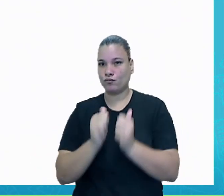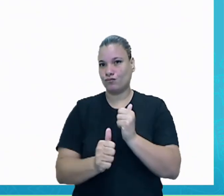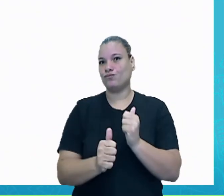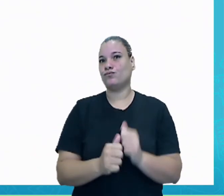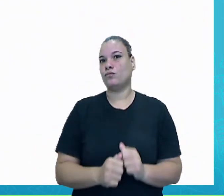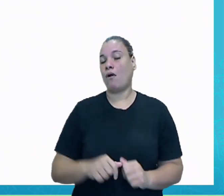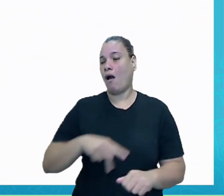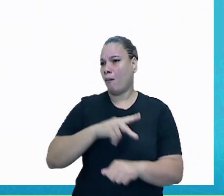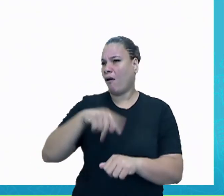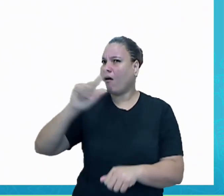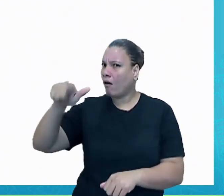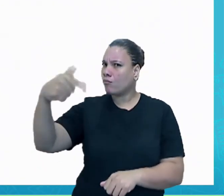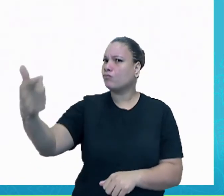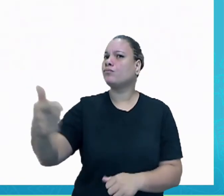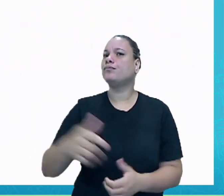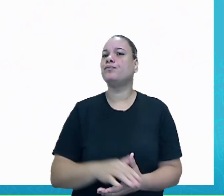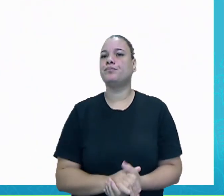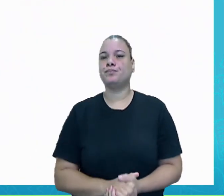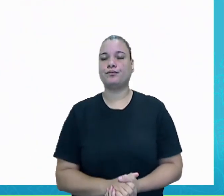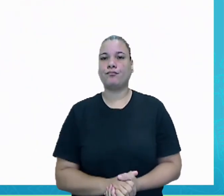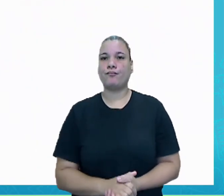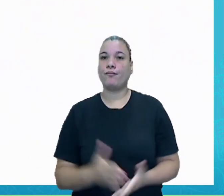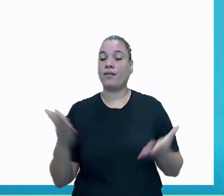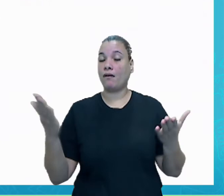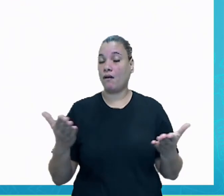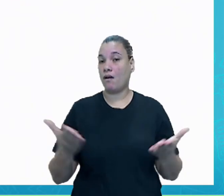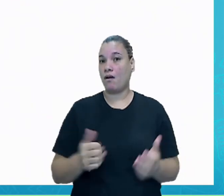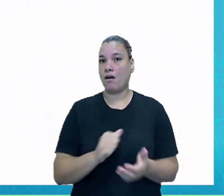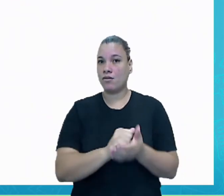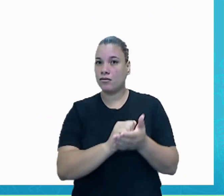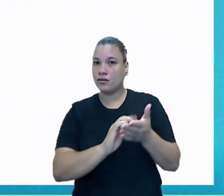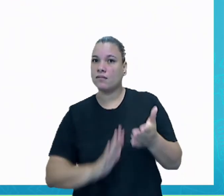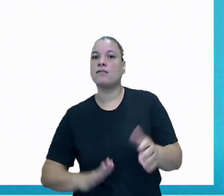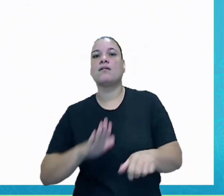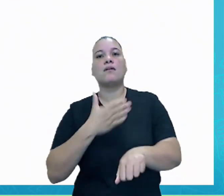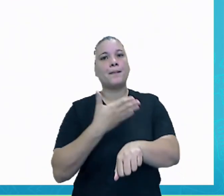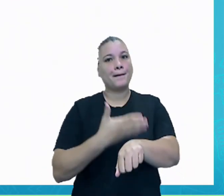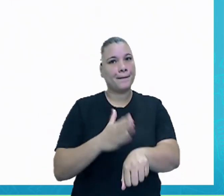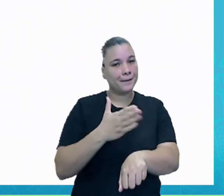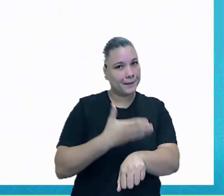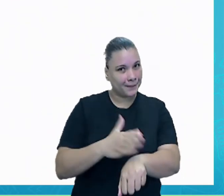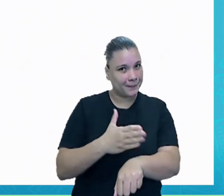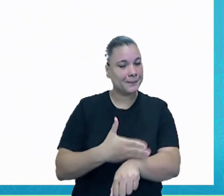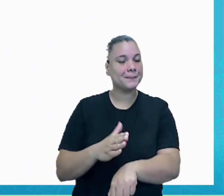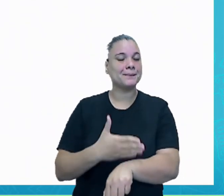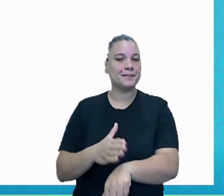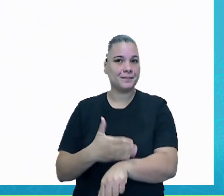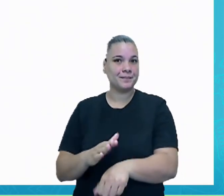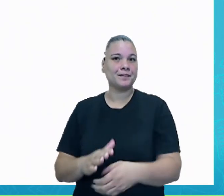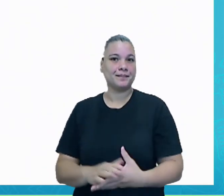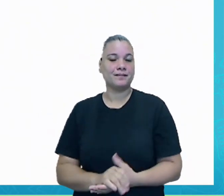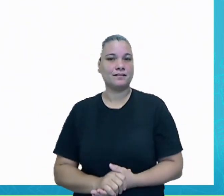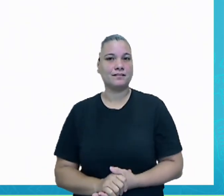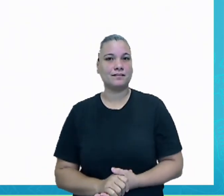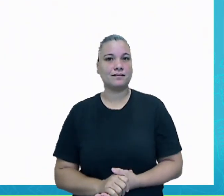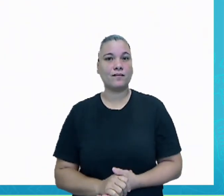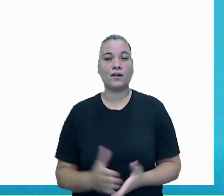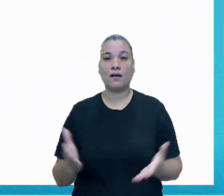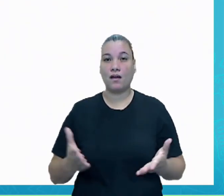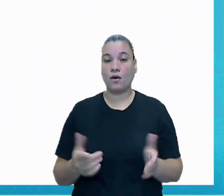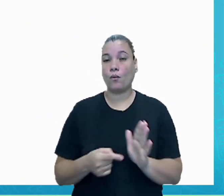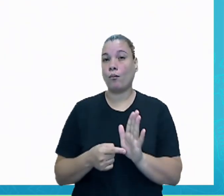aqui. Bem, agora hora de praticar. Isso mesmo, estudantes. Veremos aqui